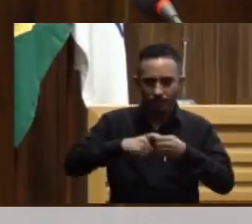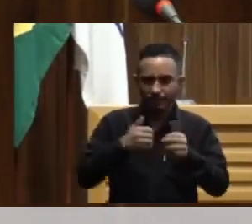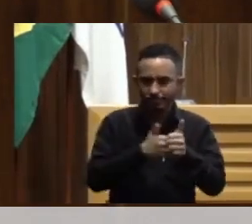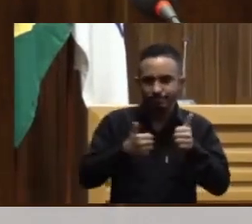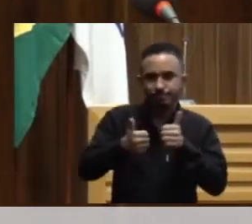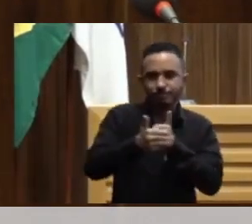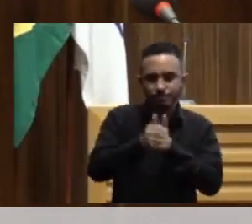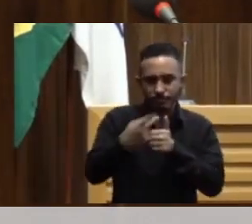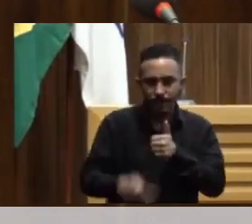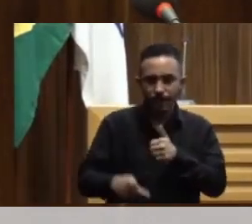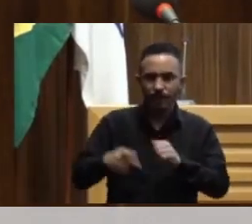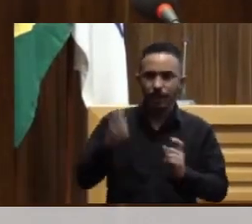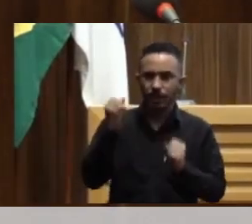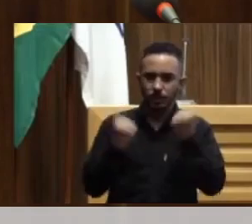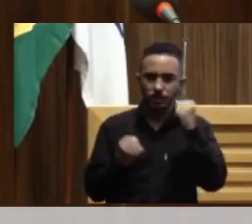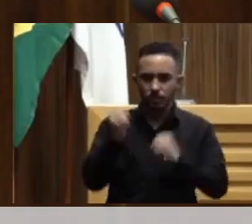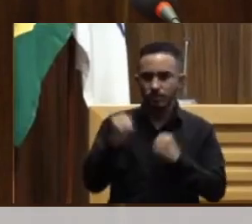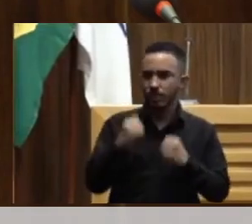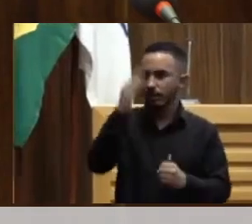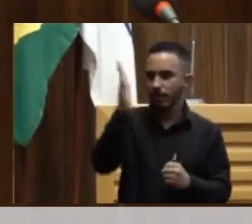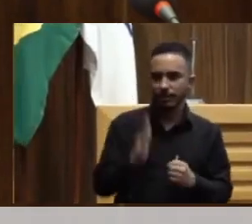da indústria brasileira. Muito obrigado.